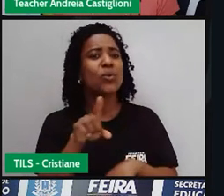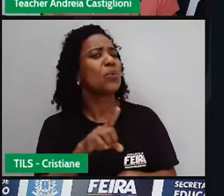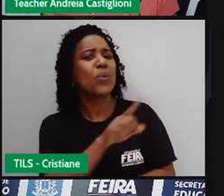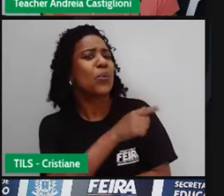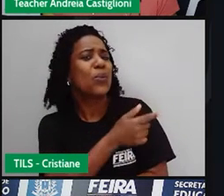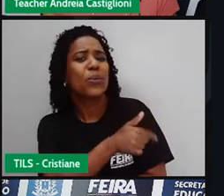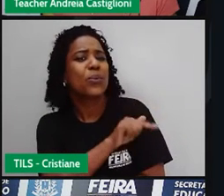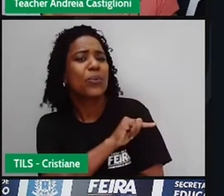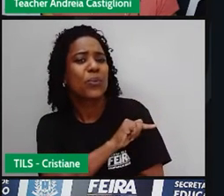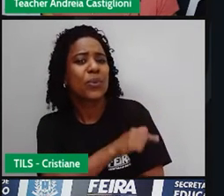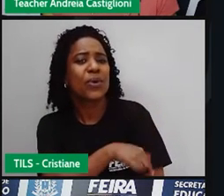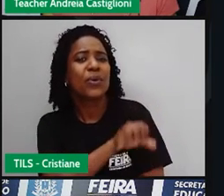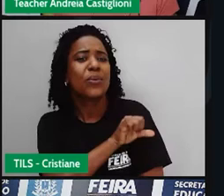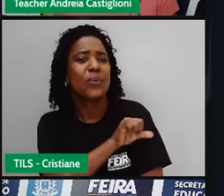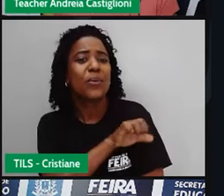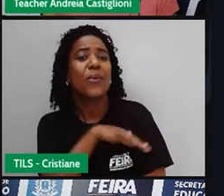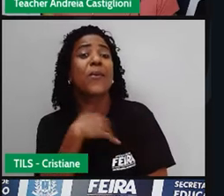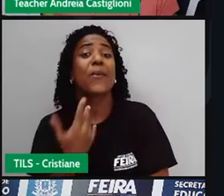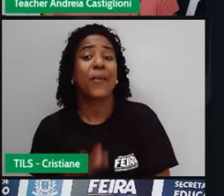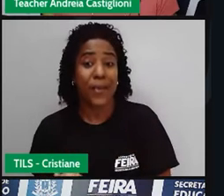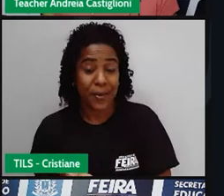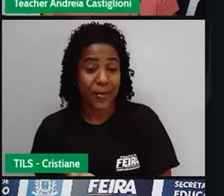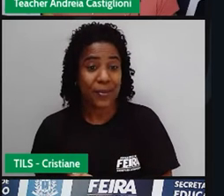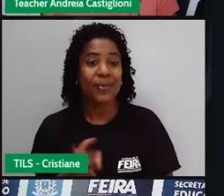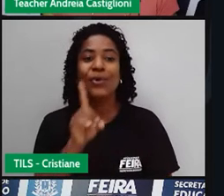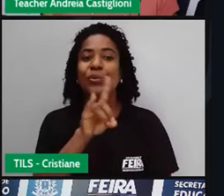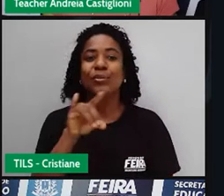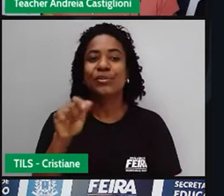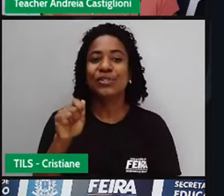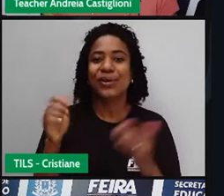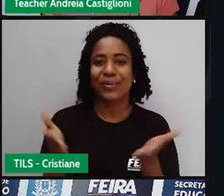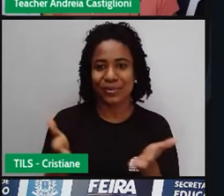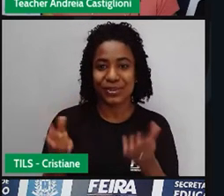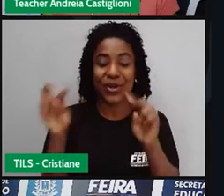e como a planta já falou Fashion